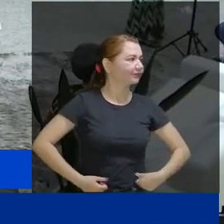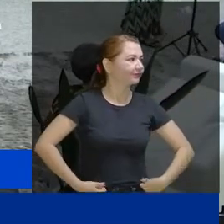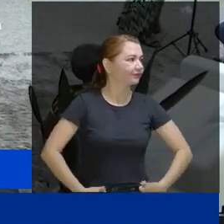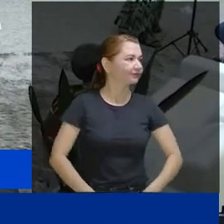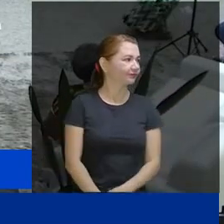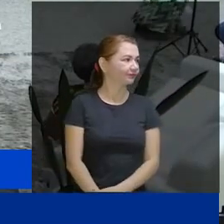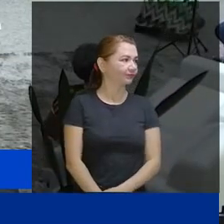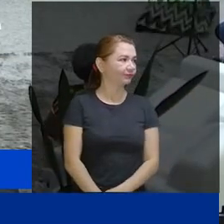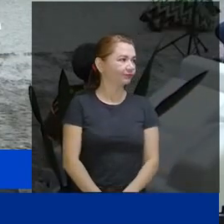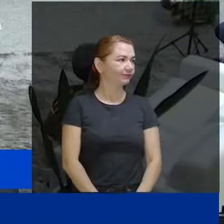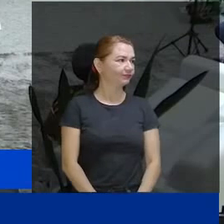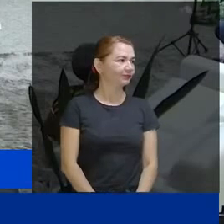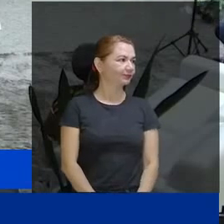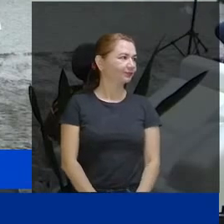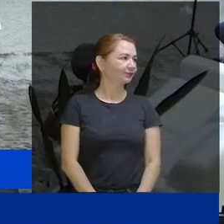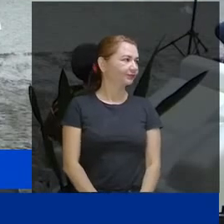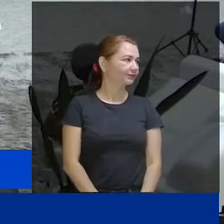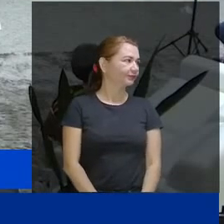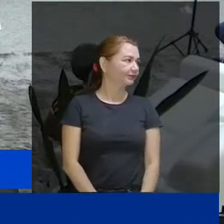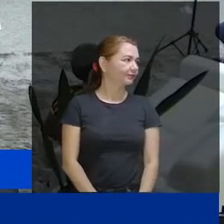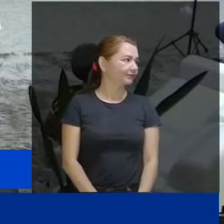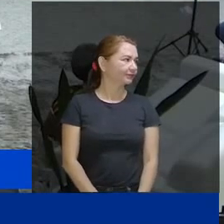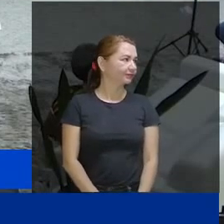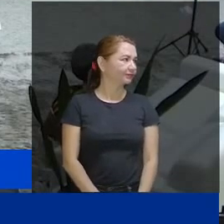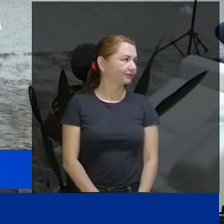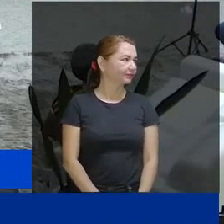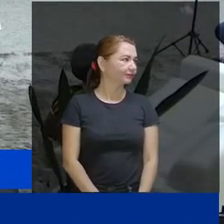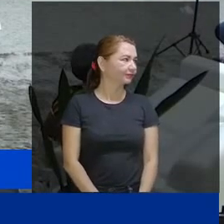Imagem ampla do plenário.